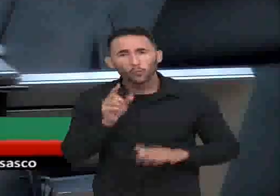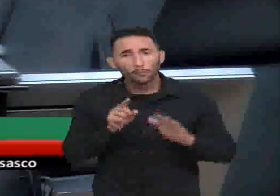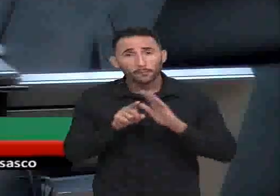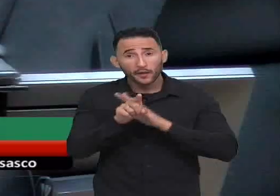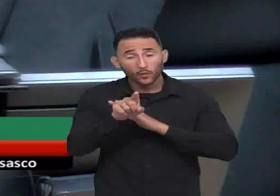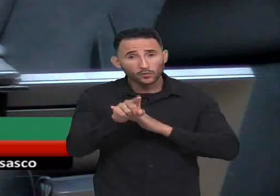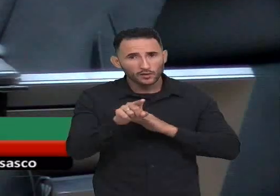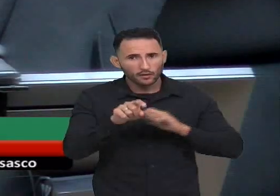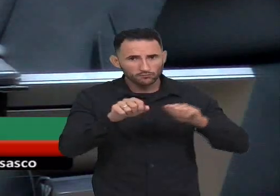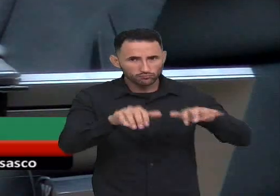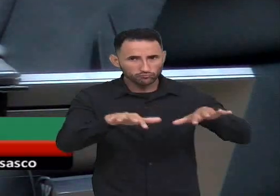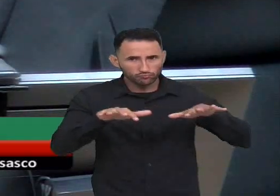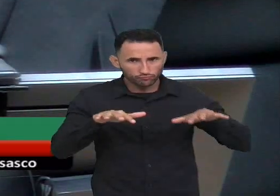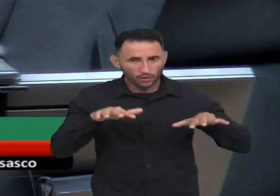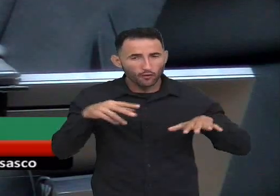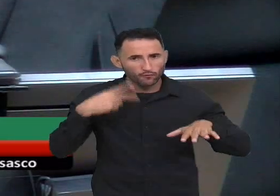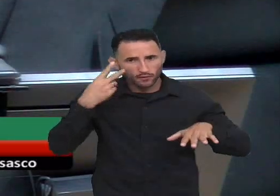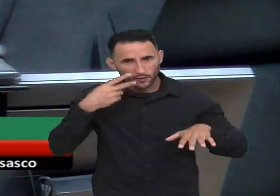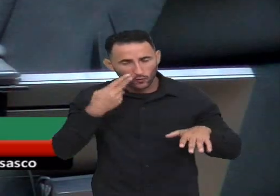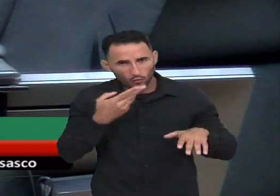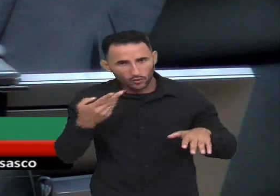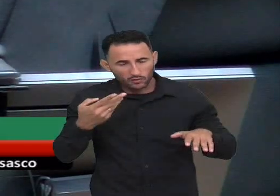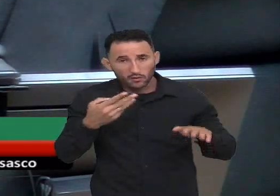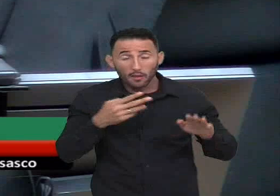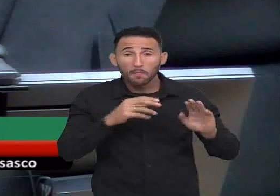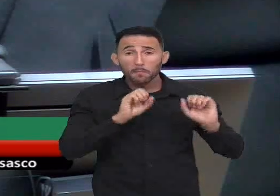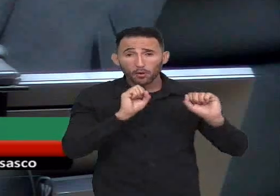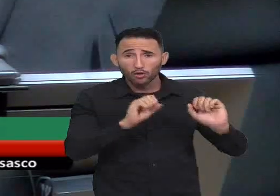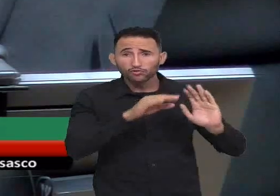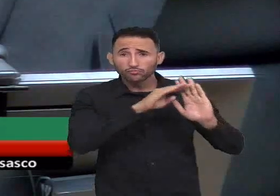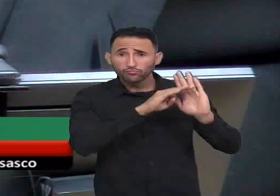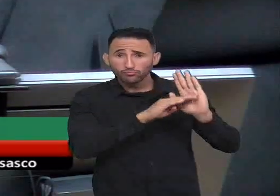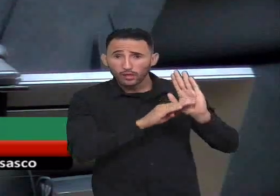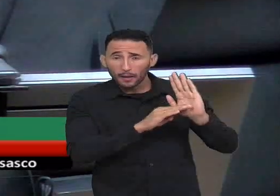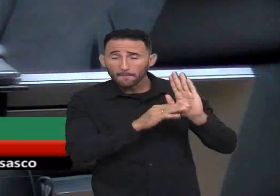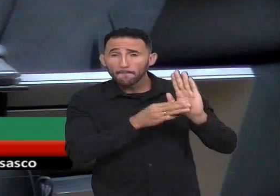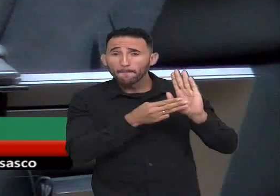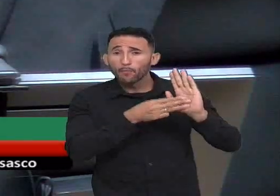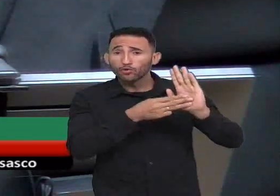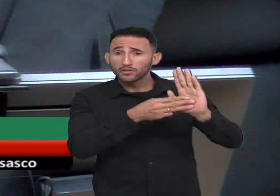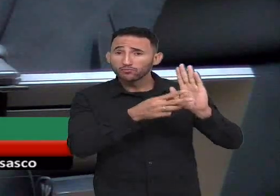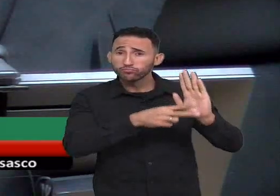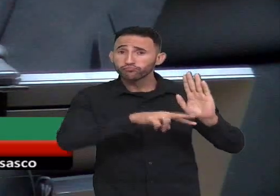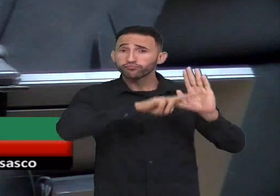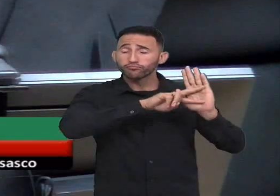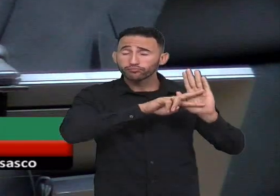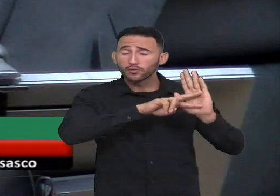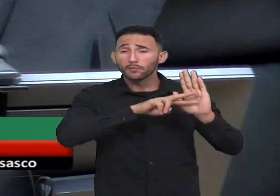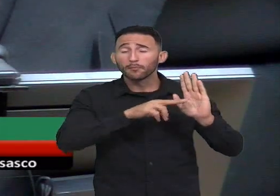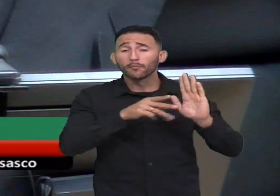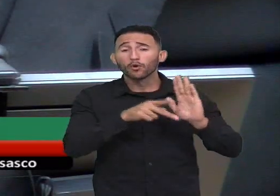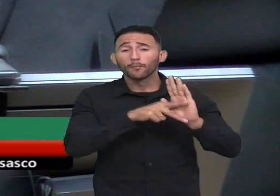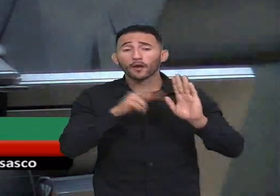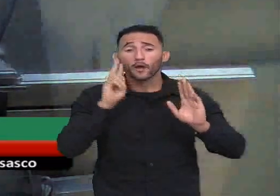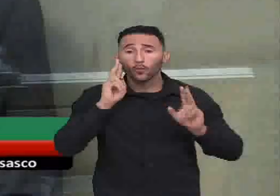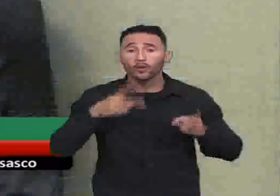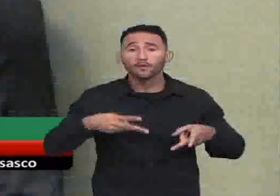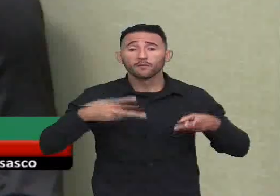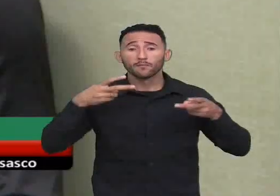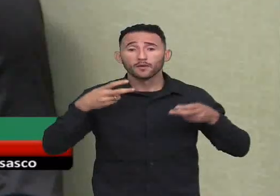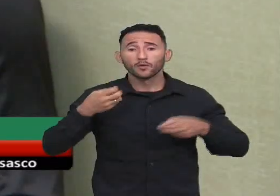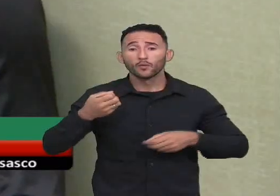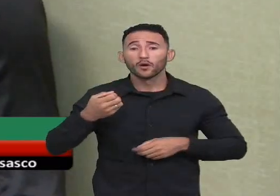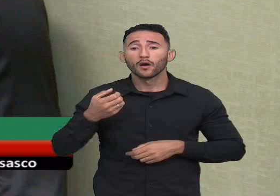para a inversão de moção, a moção 210 de 2023, moção de reconhecimento ao senhor